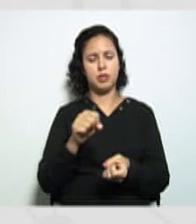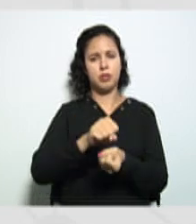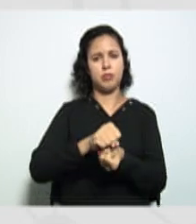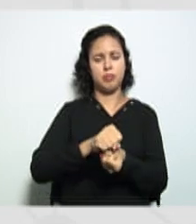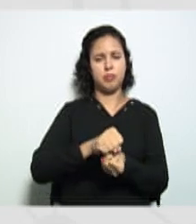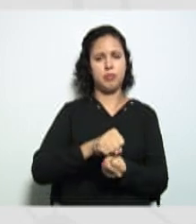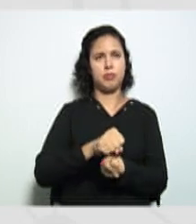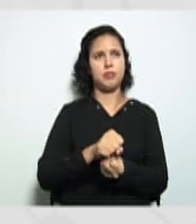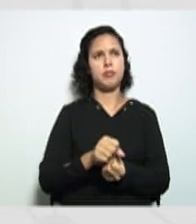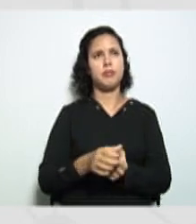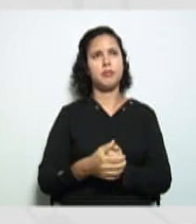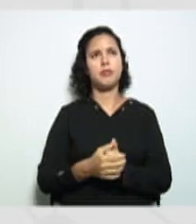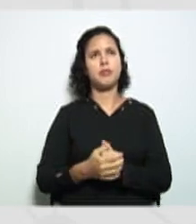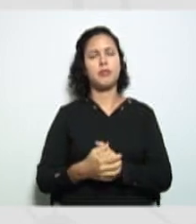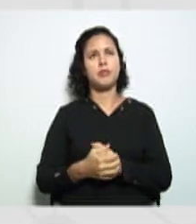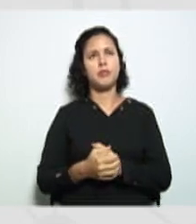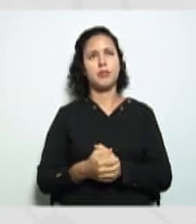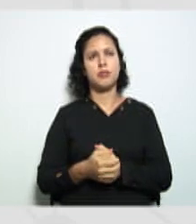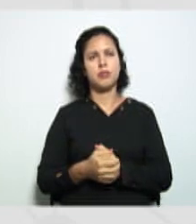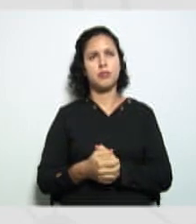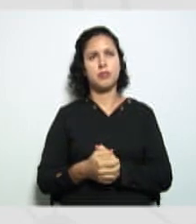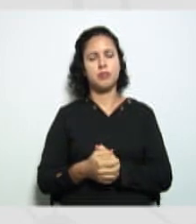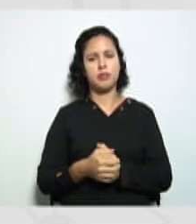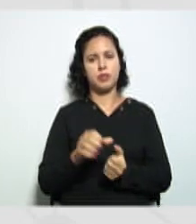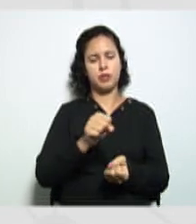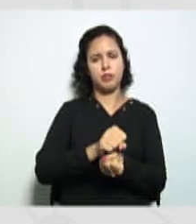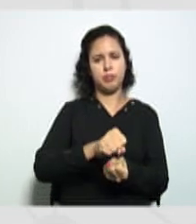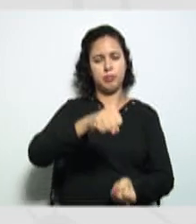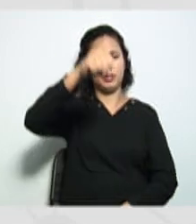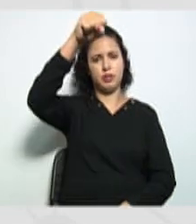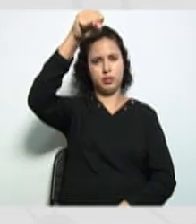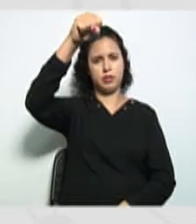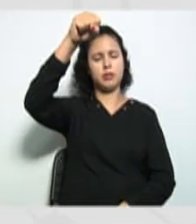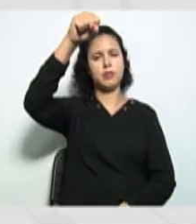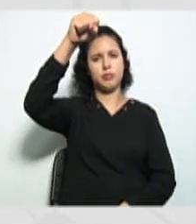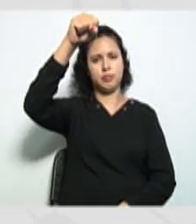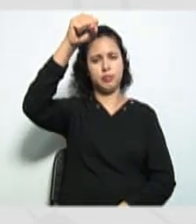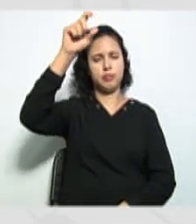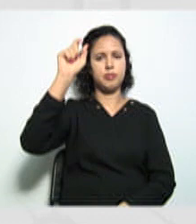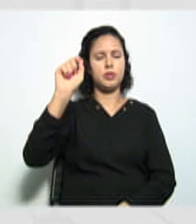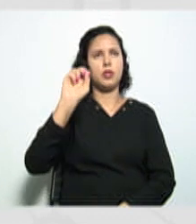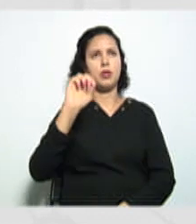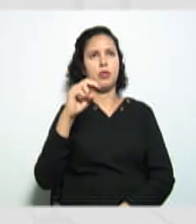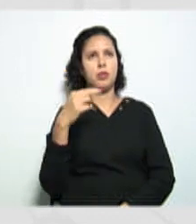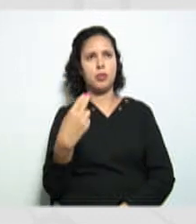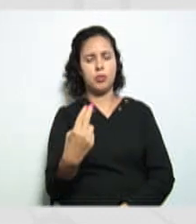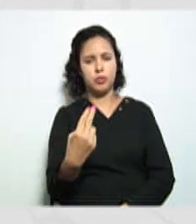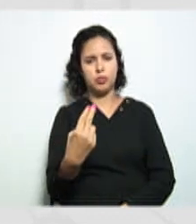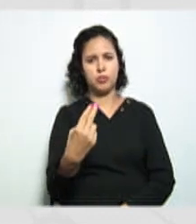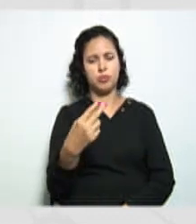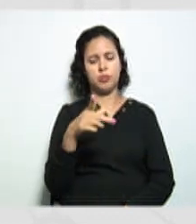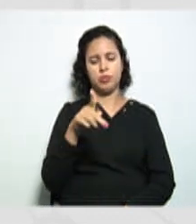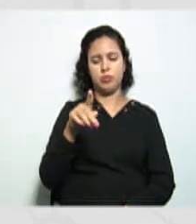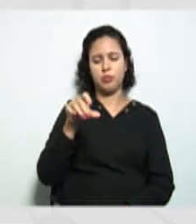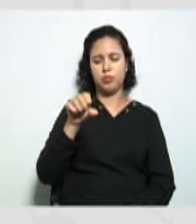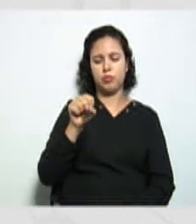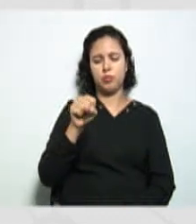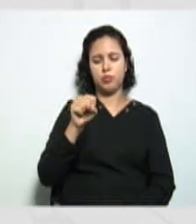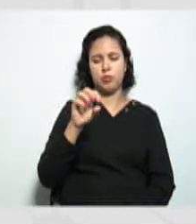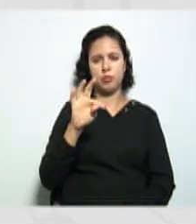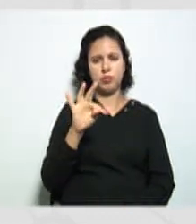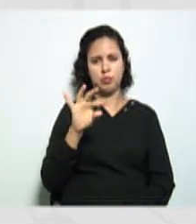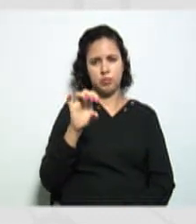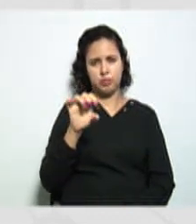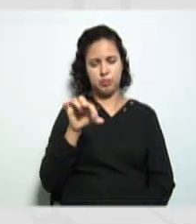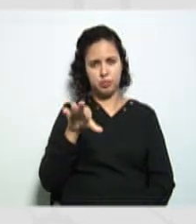é o banner, né, ou o pôster, tá? Chamado de